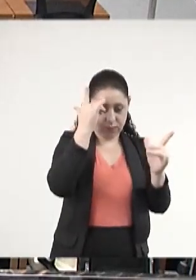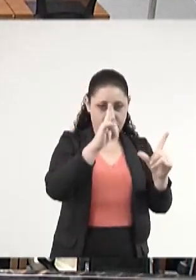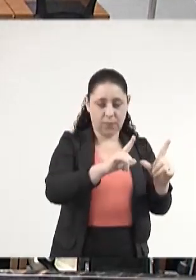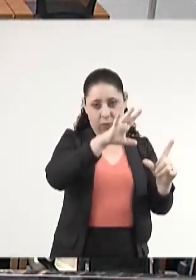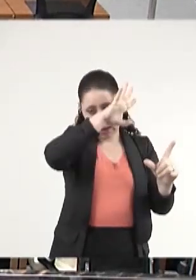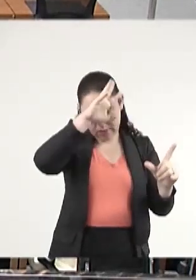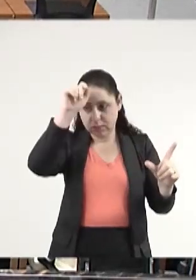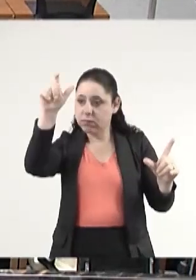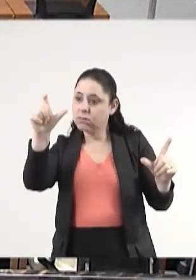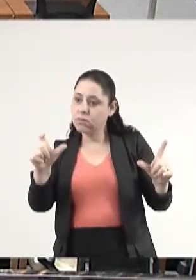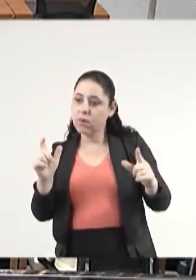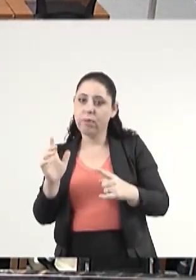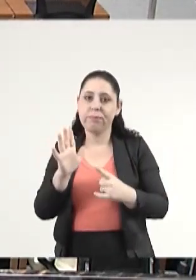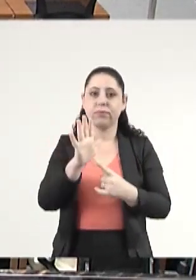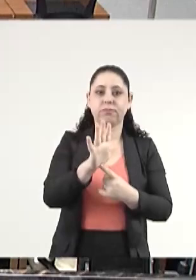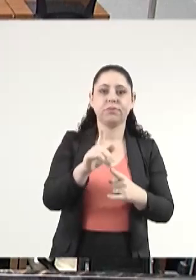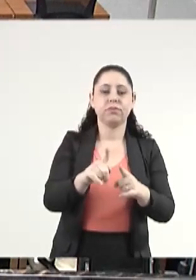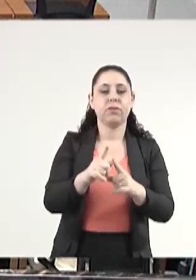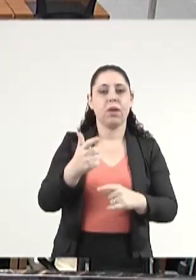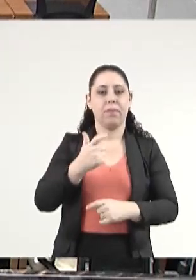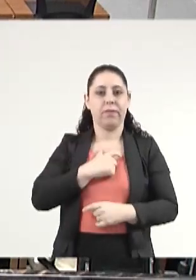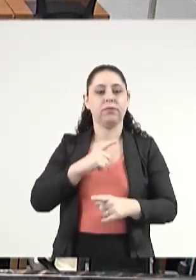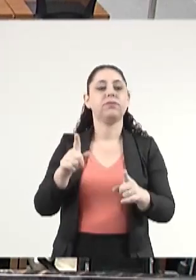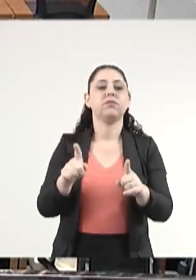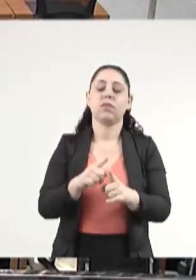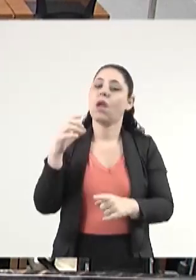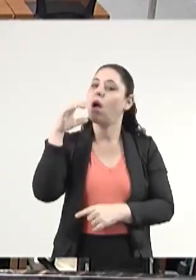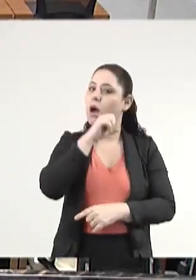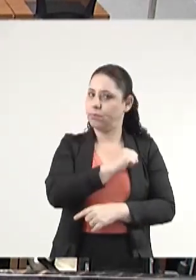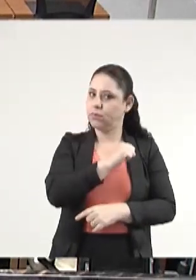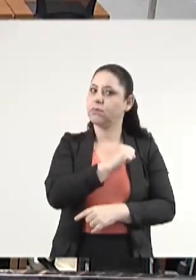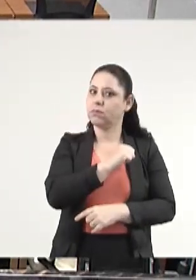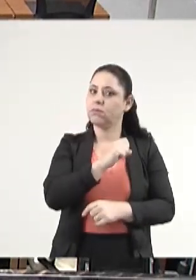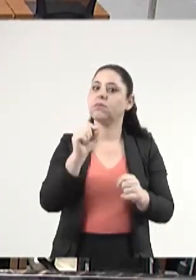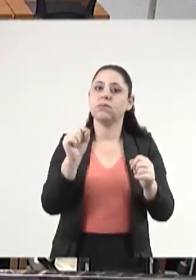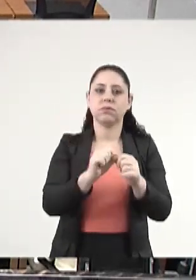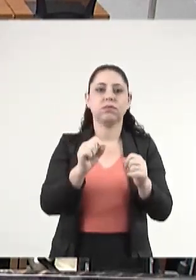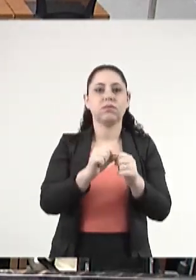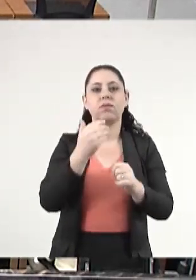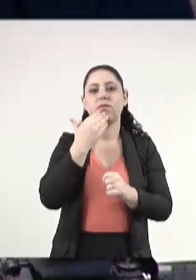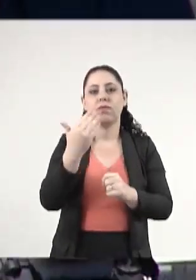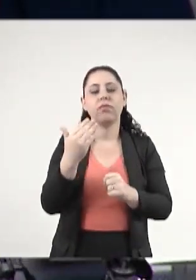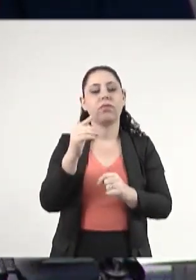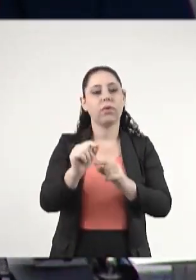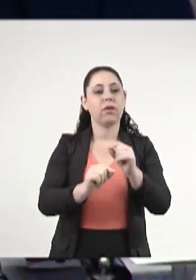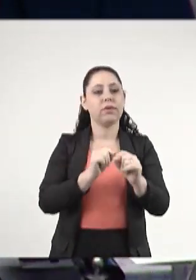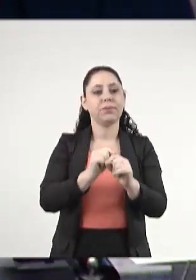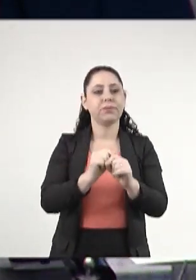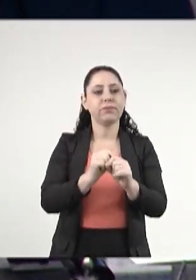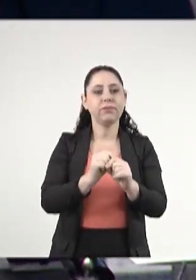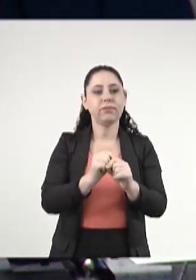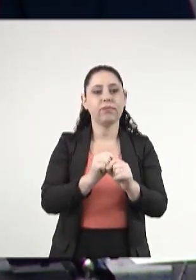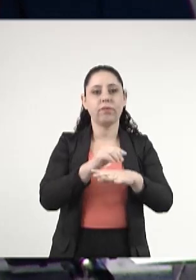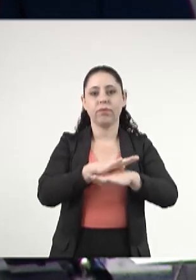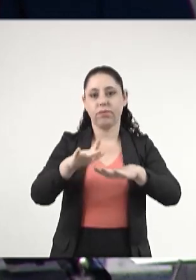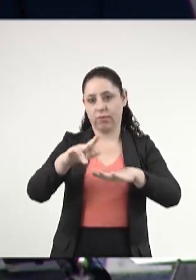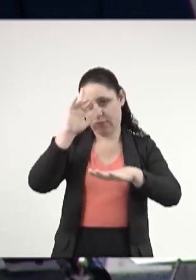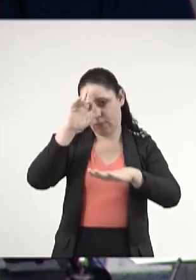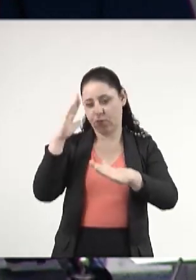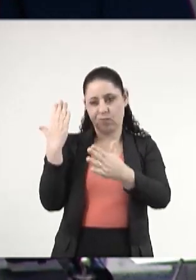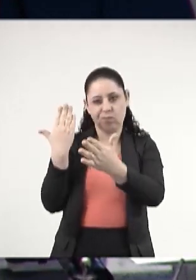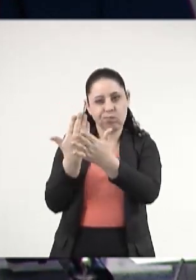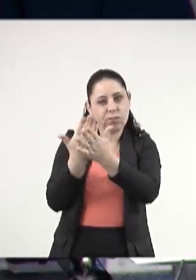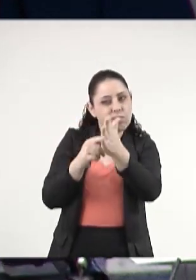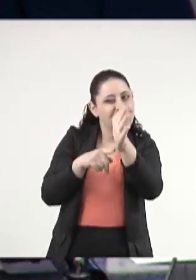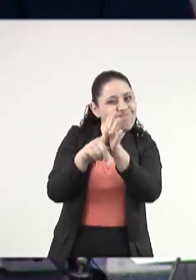esses títulos a serem apresentados, temos que ter pressa. Fazer também uma solicitação, a mesa diretora